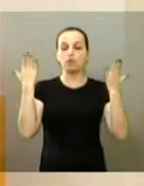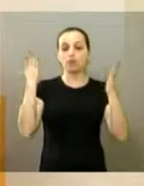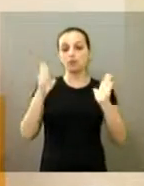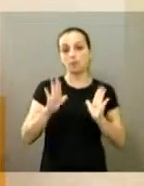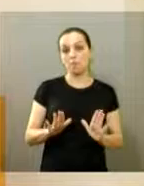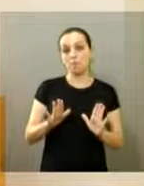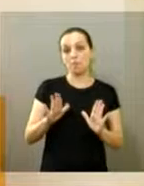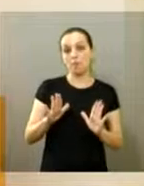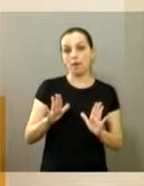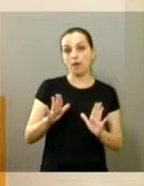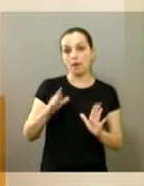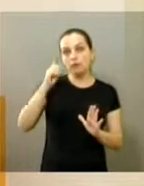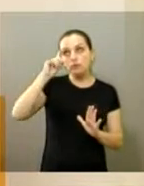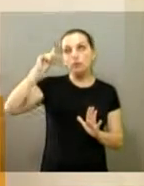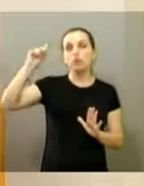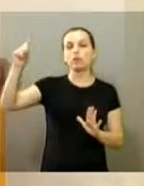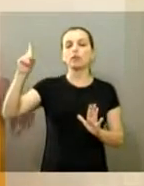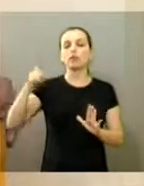Deus, a gente já